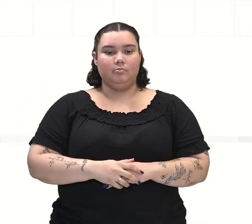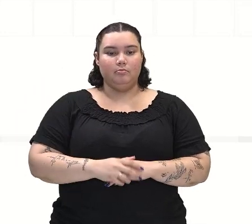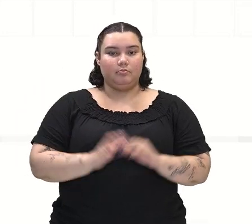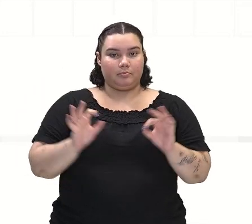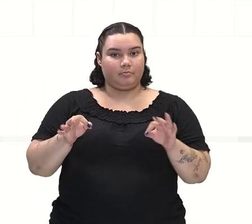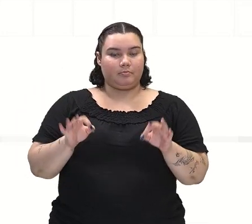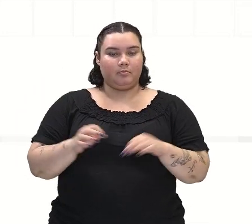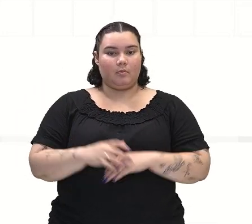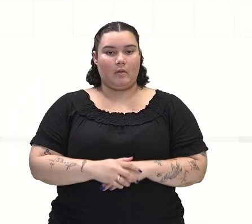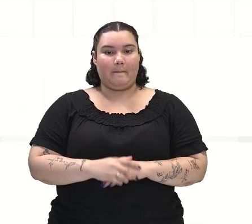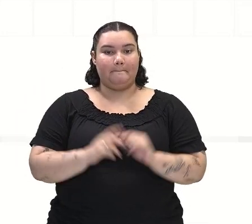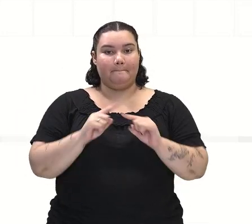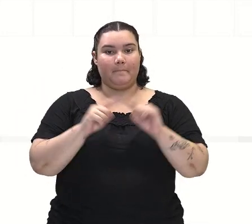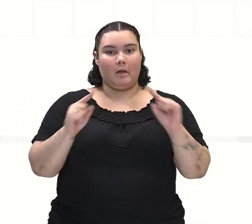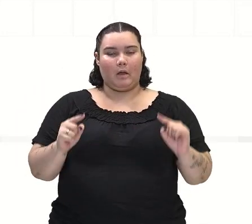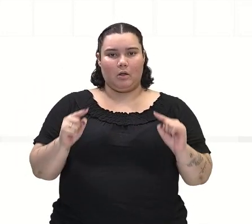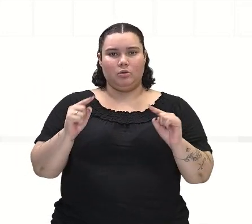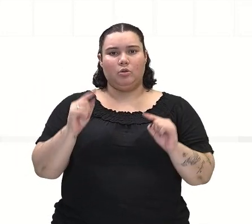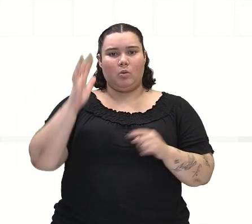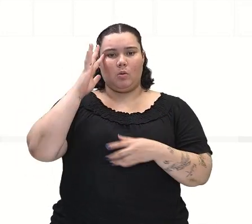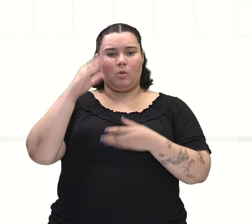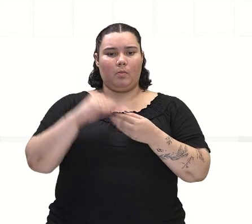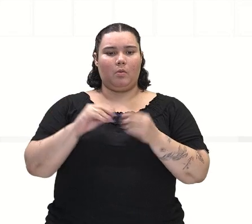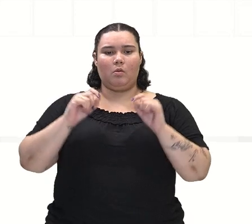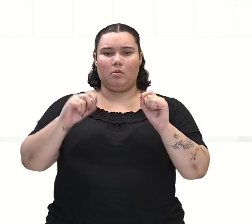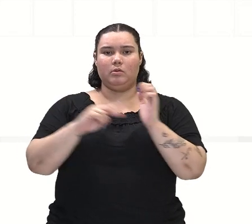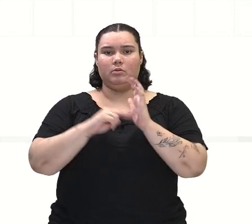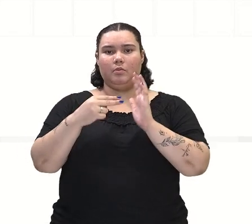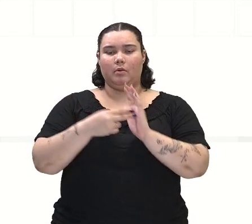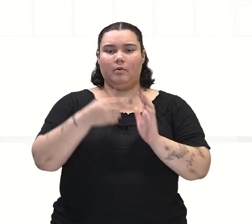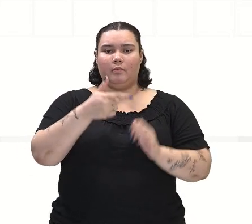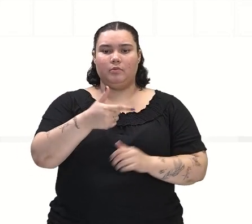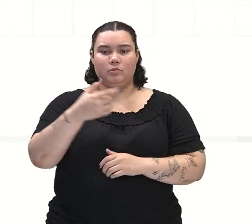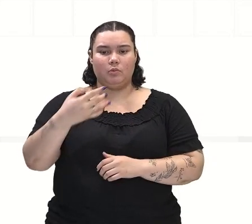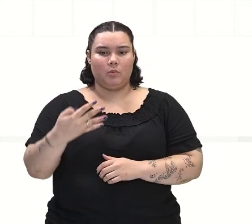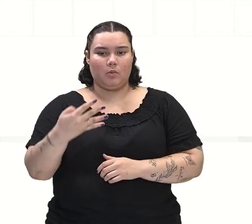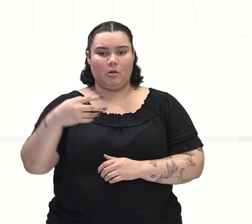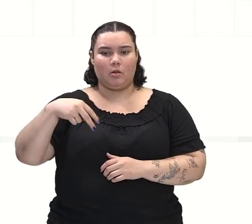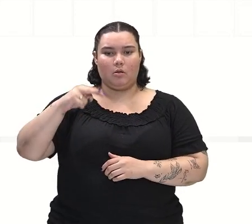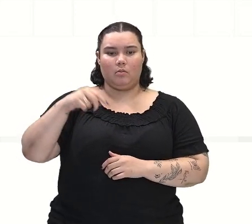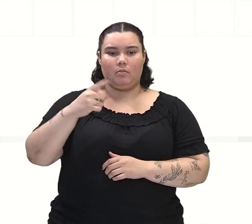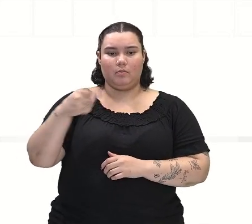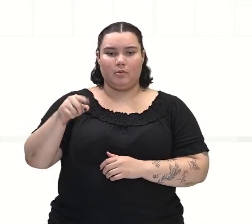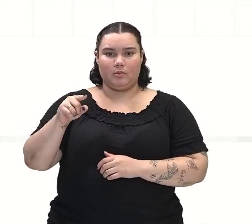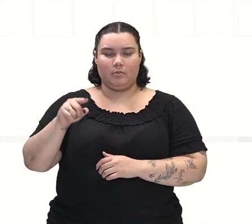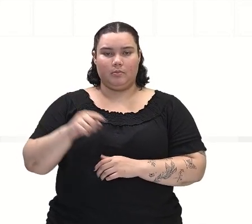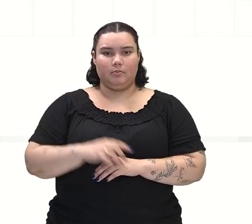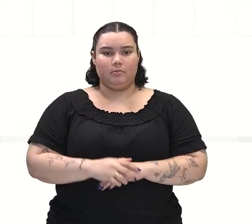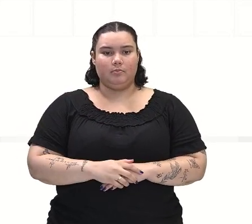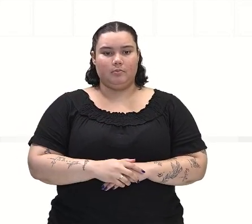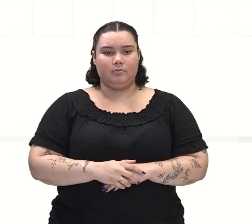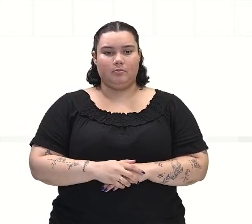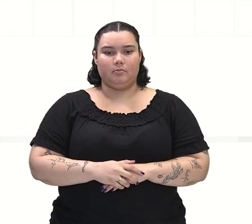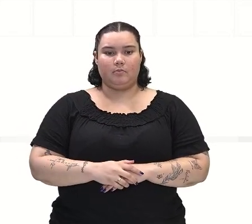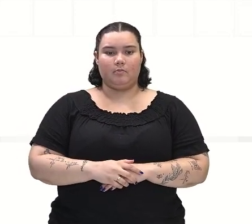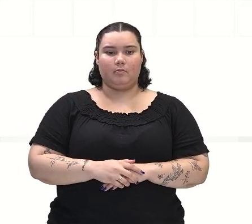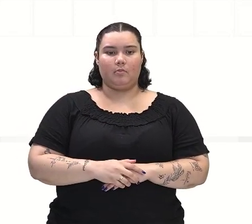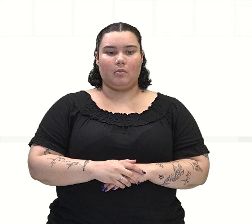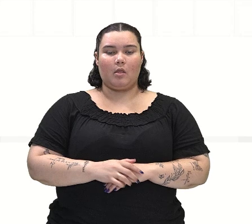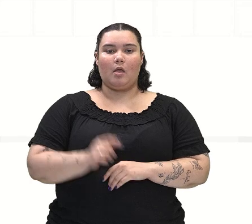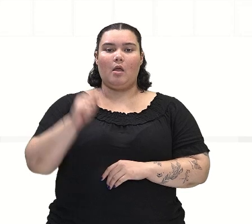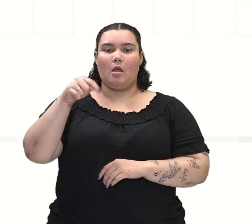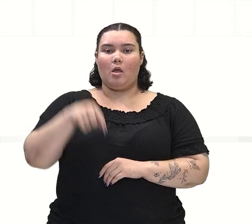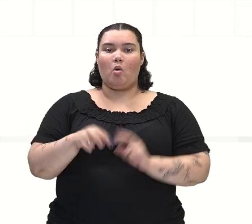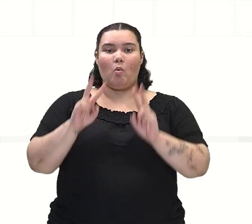né? Mas entendendo melhor o que seria esse 24 π, né? O que seria isso, né? A medida